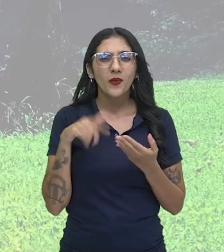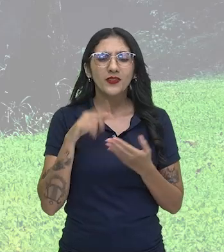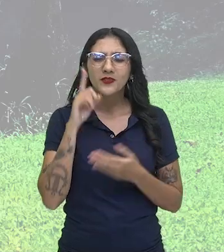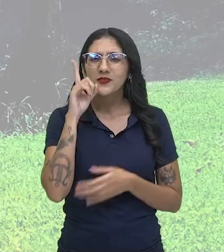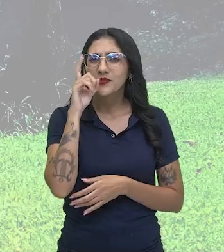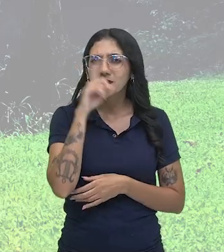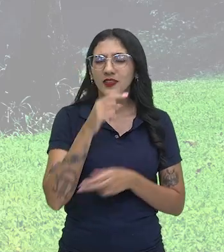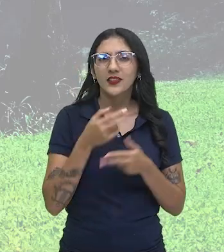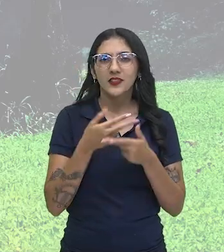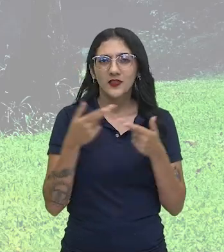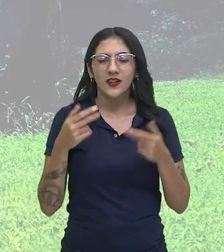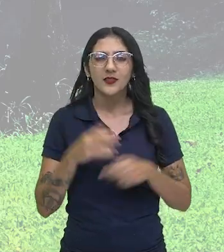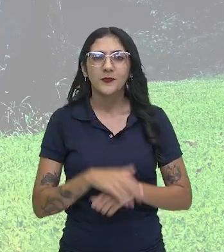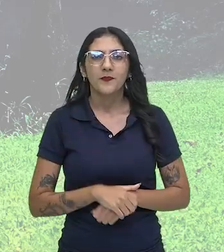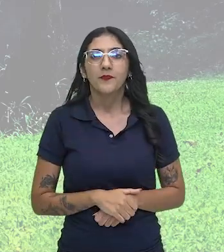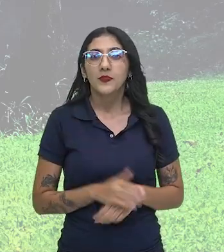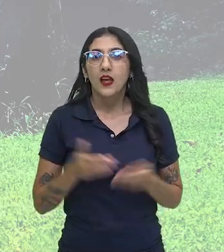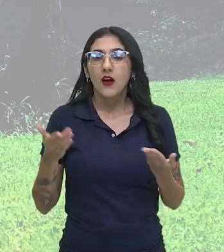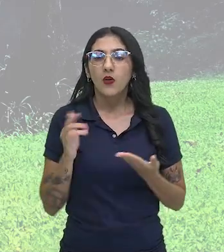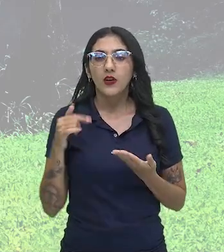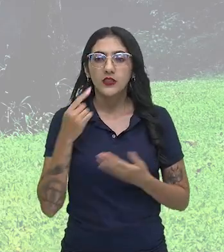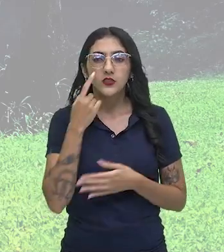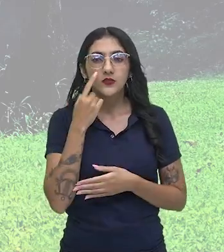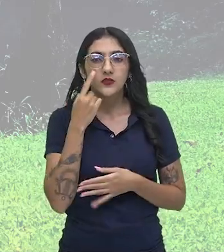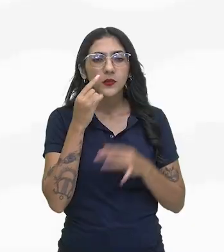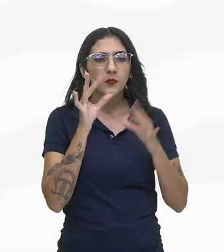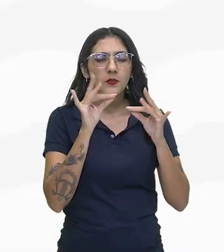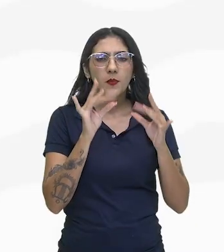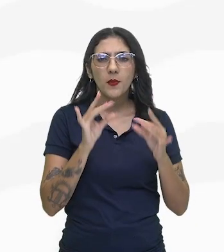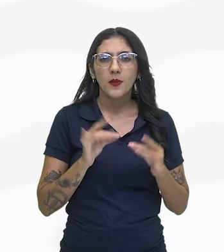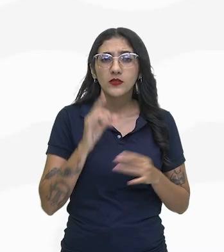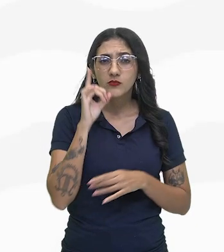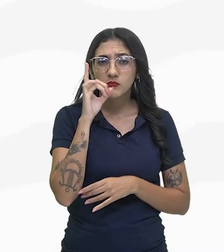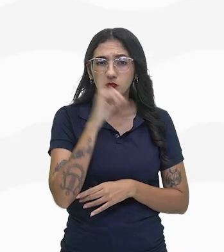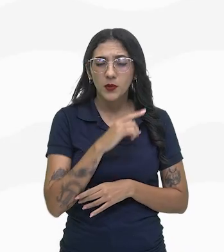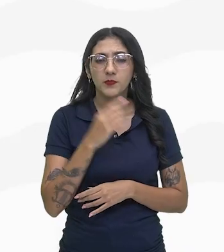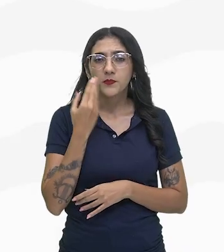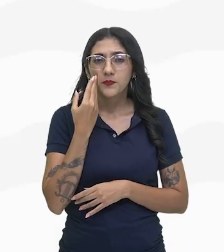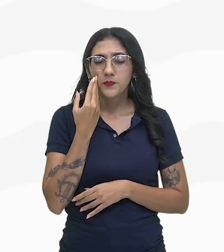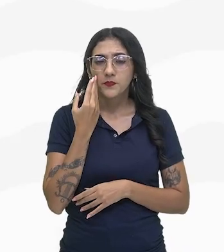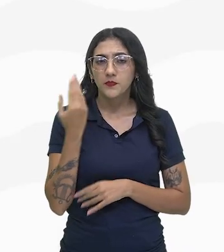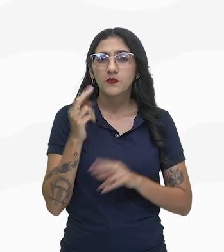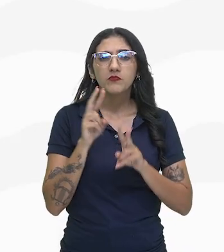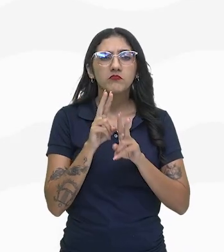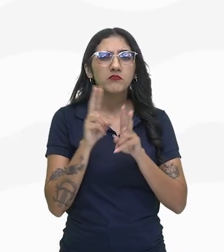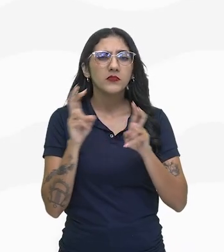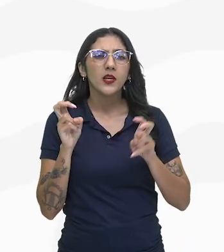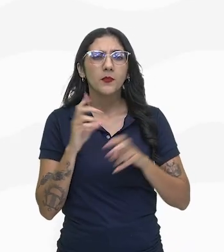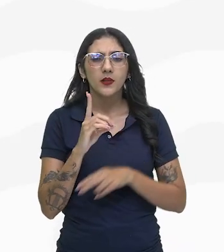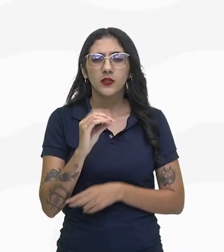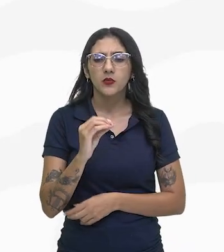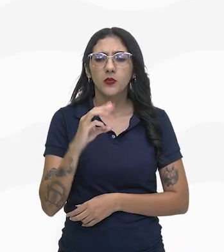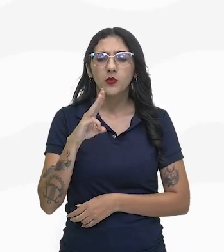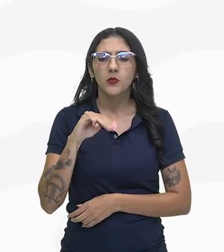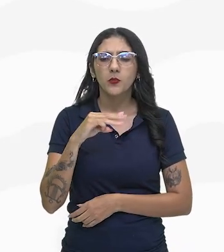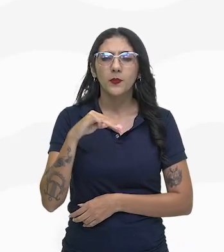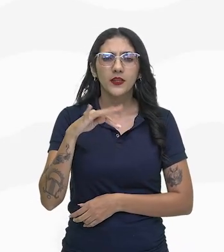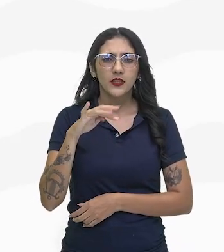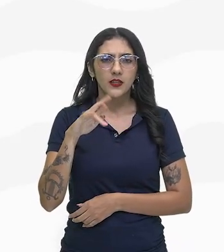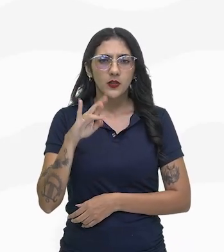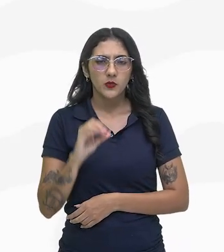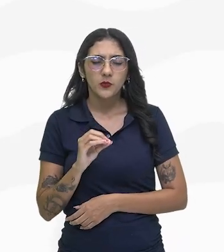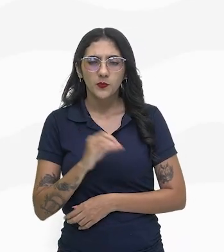Sim. E agora vamos ver a definição de documentário. Anotem aí. Então, o que é o documentário? O que é esse gênero? Então,